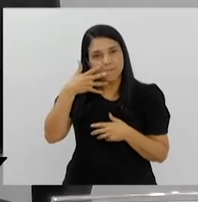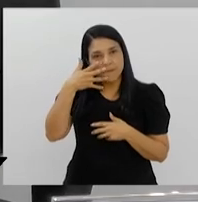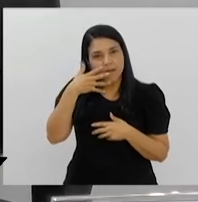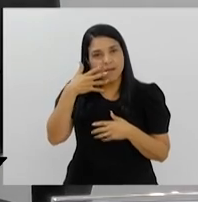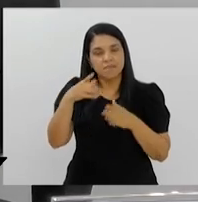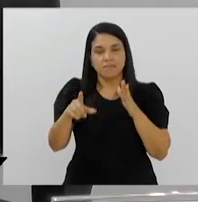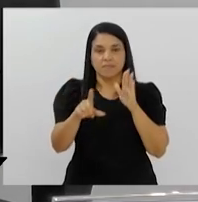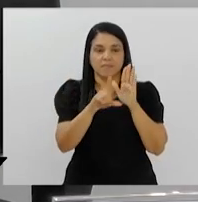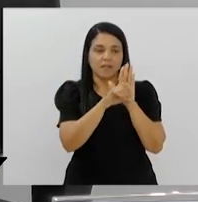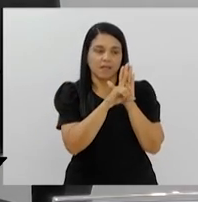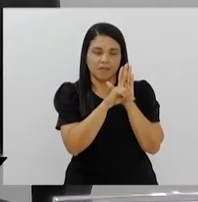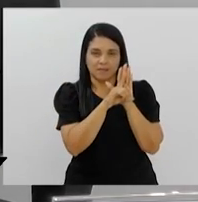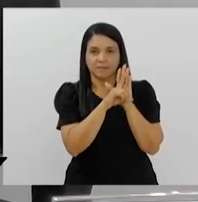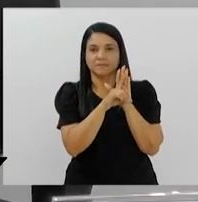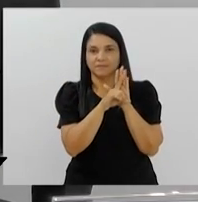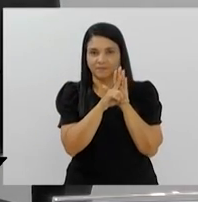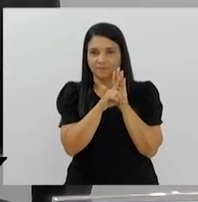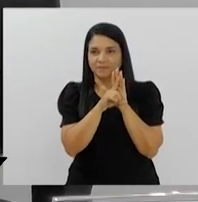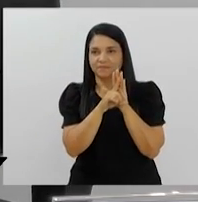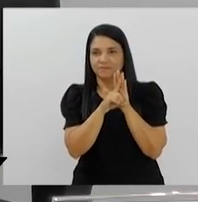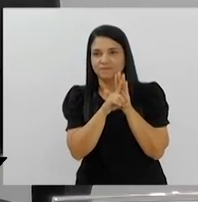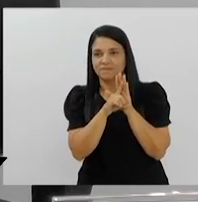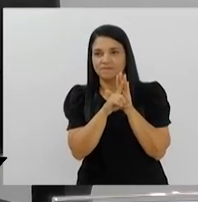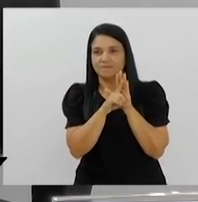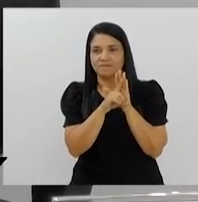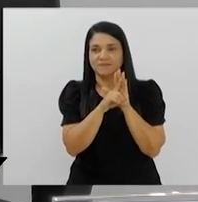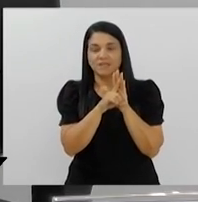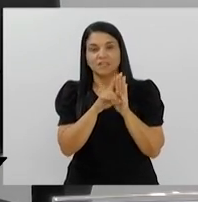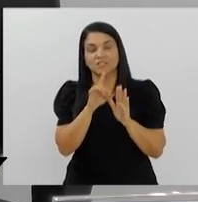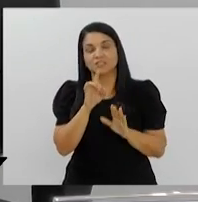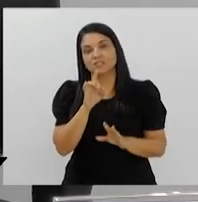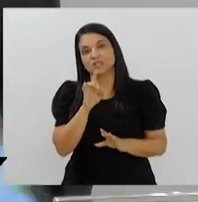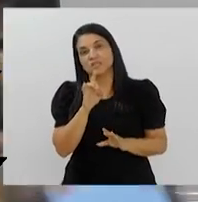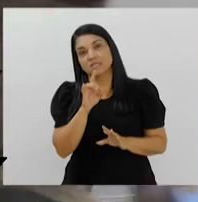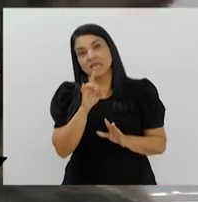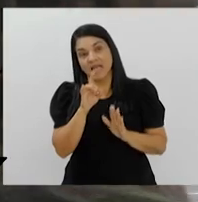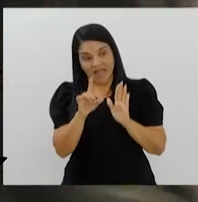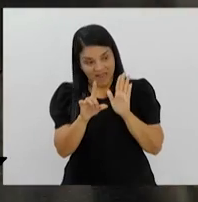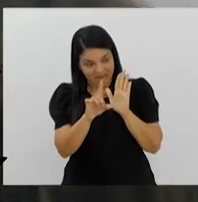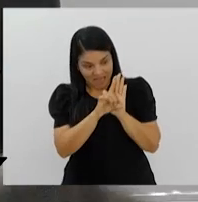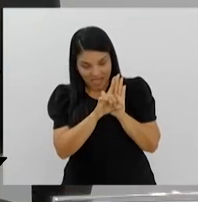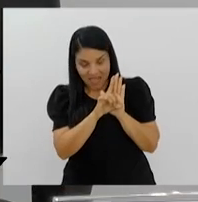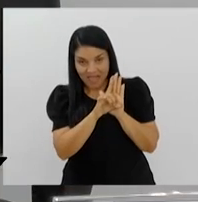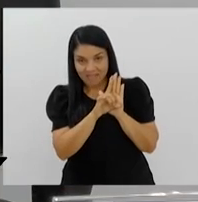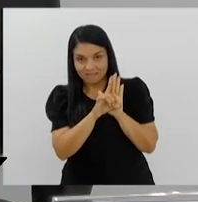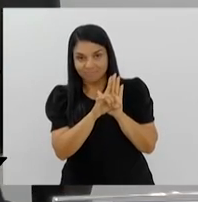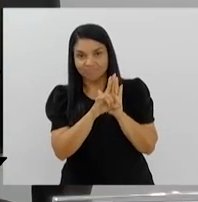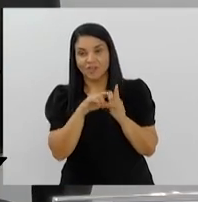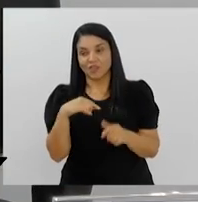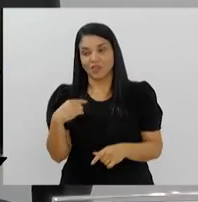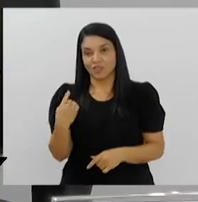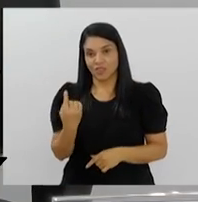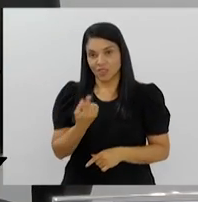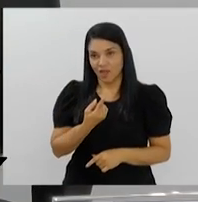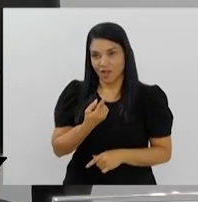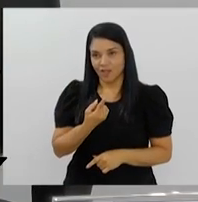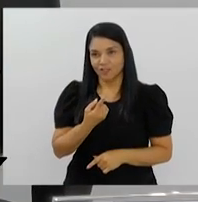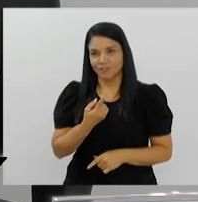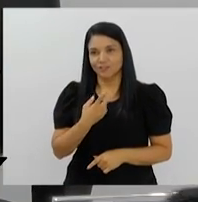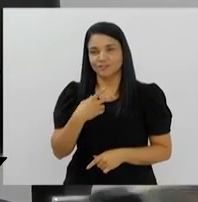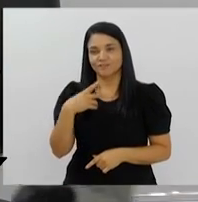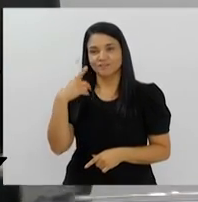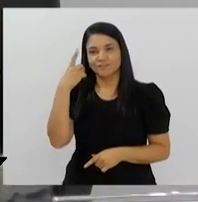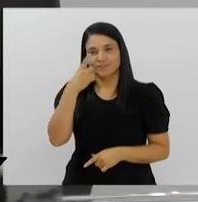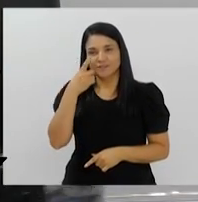na legislação né Eu acho que só com relação à lei né nós que somos né legalistas